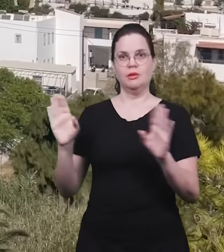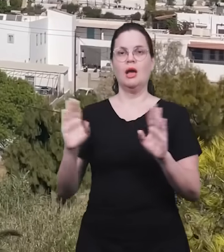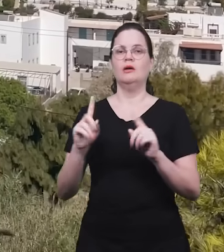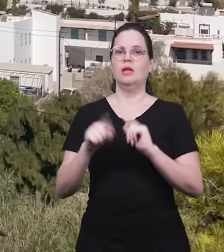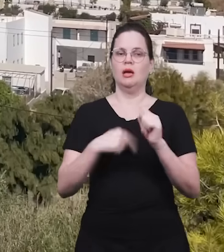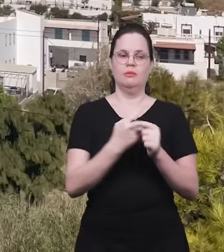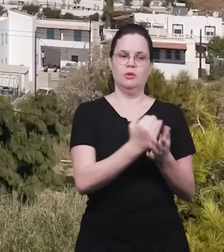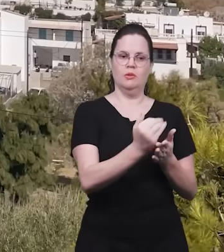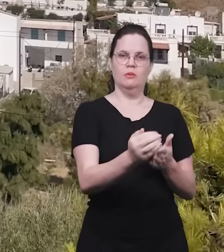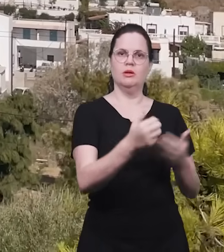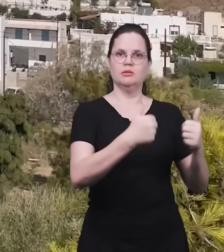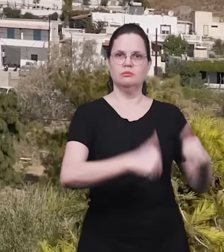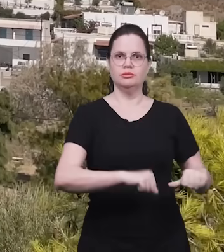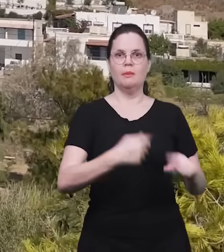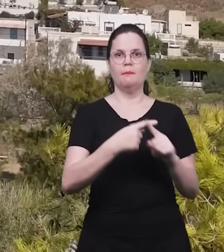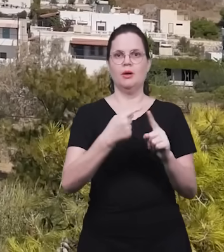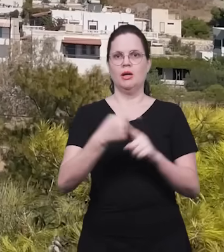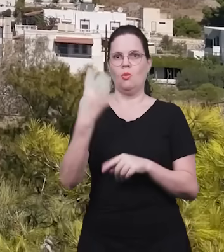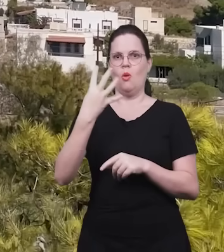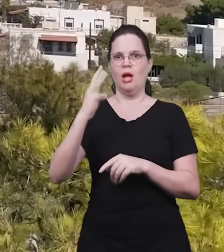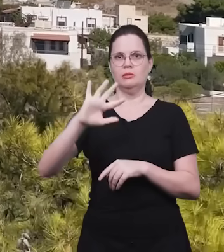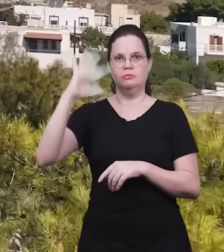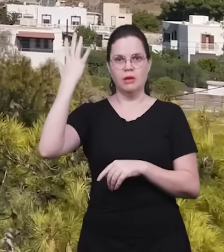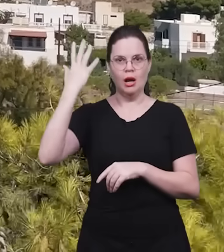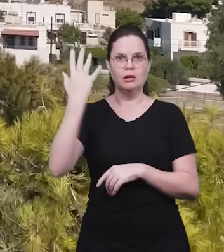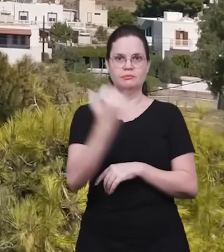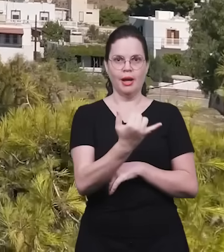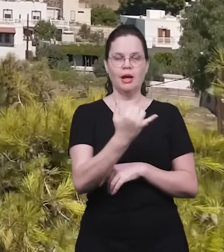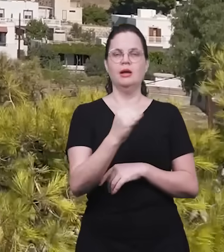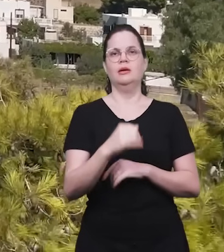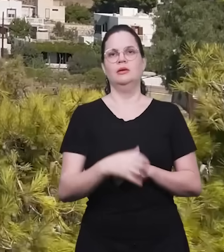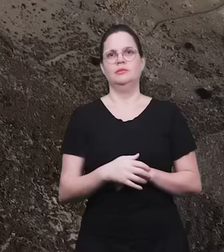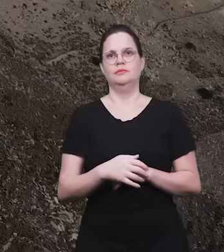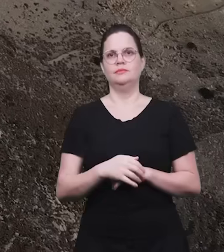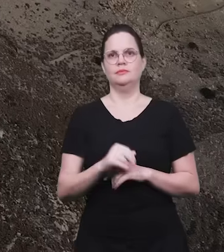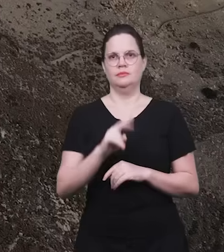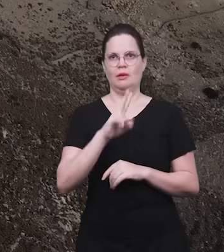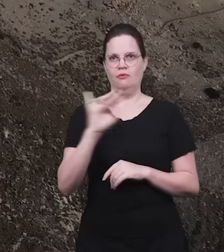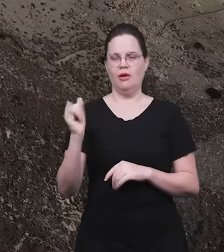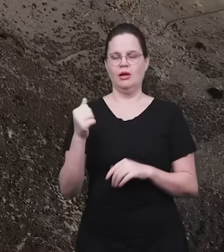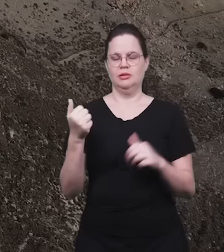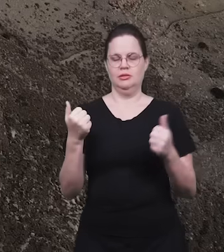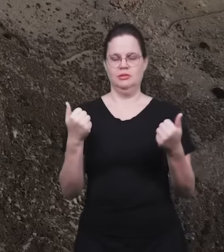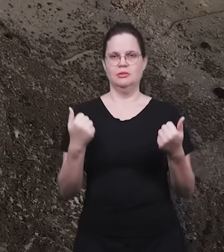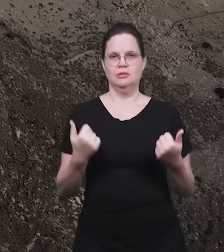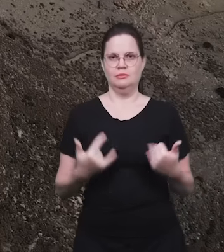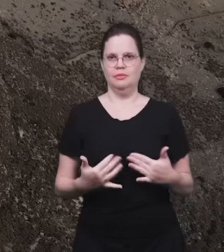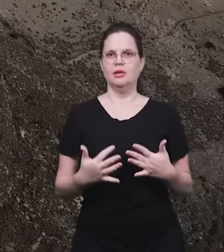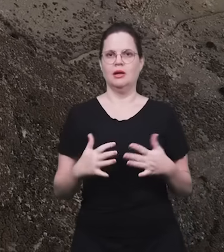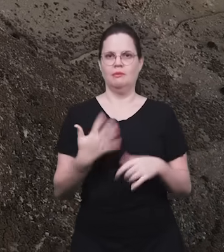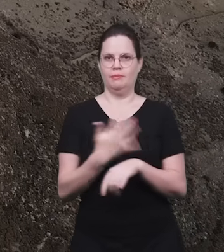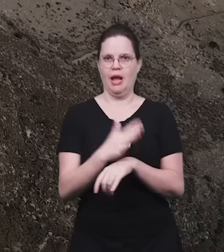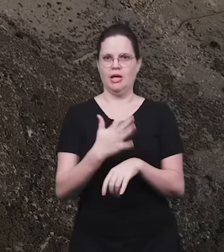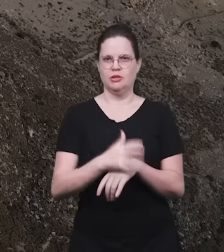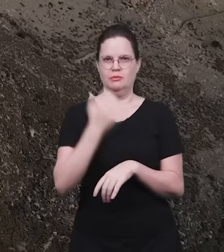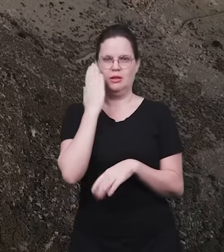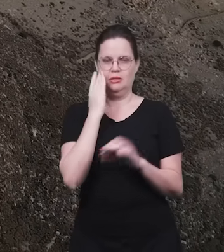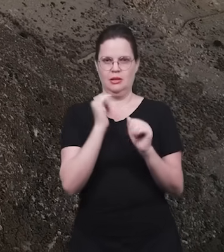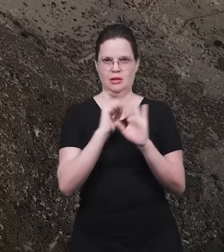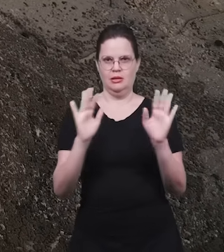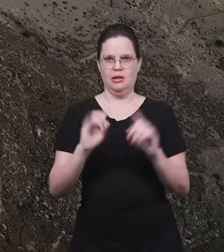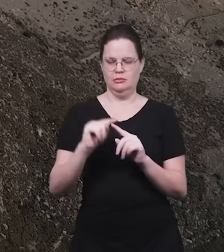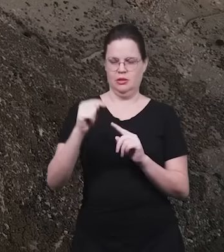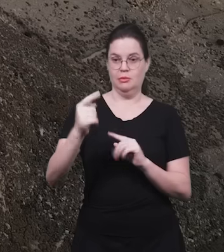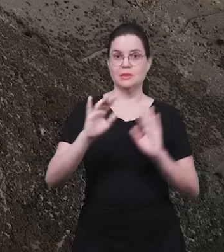com, não é? O toque da quarta trombeta. Então, alguma coisa de forma bem prática para todo mundo